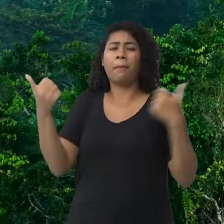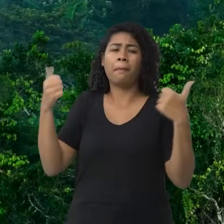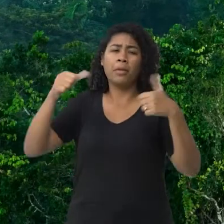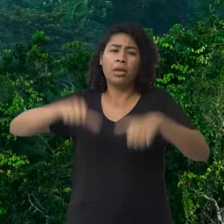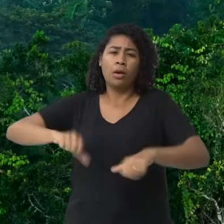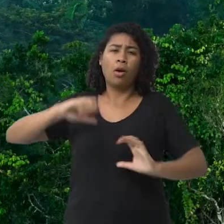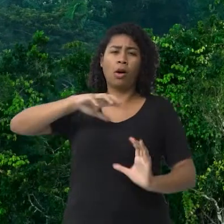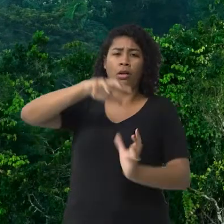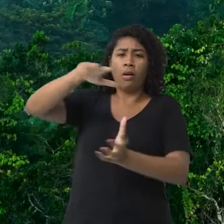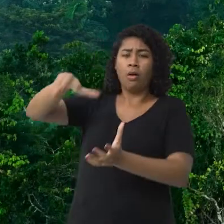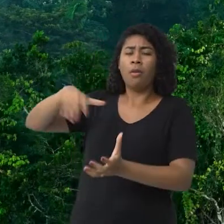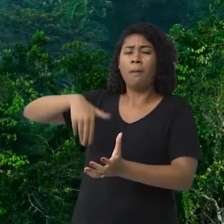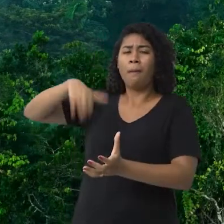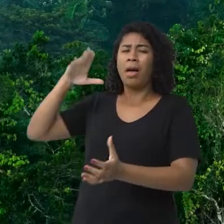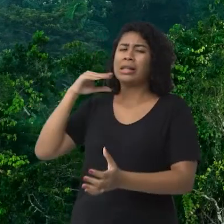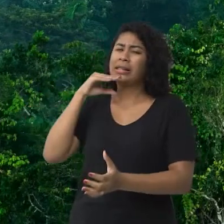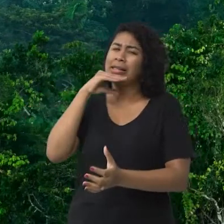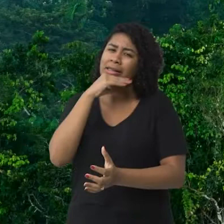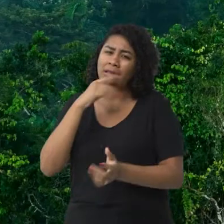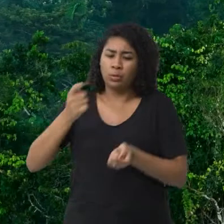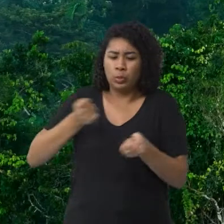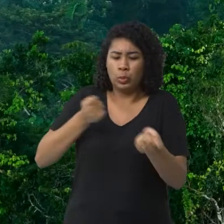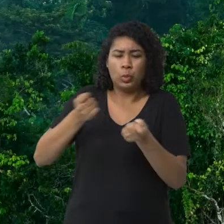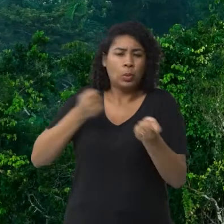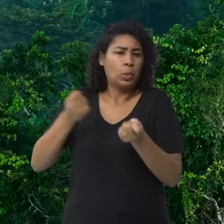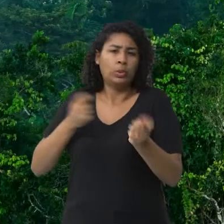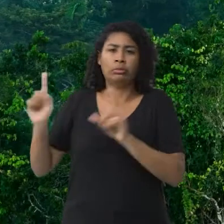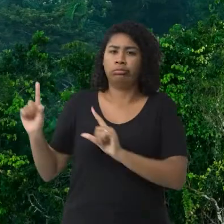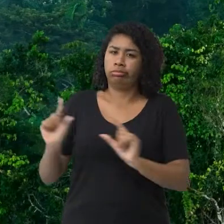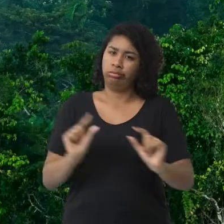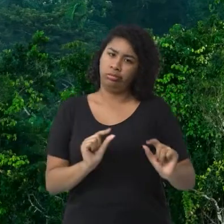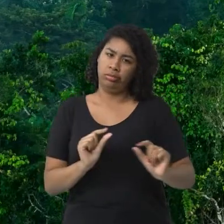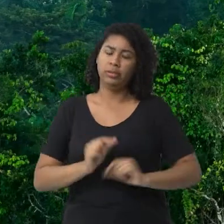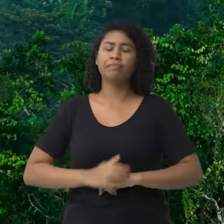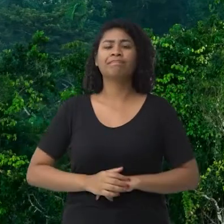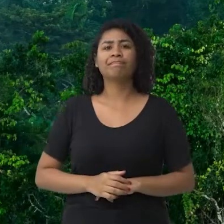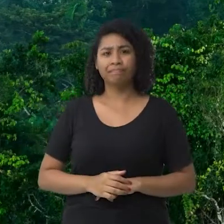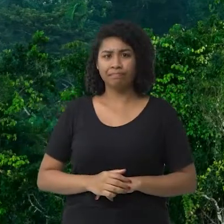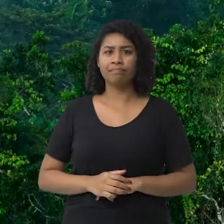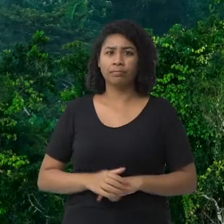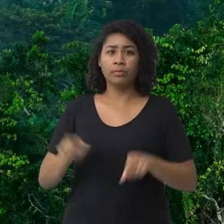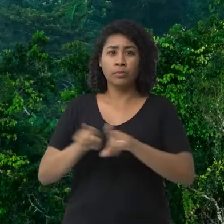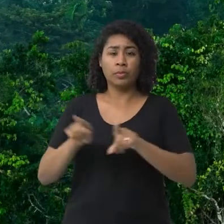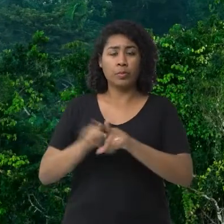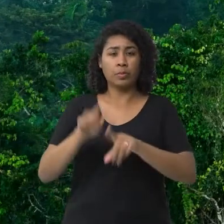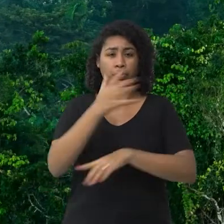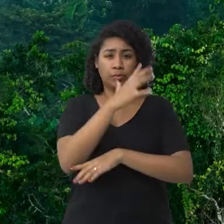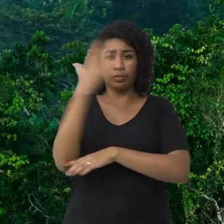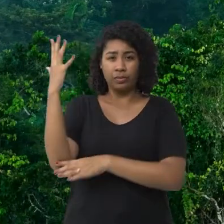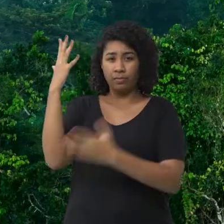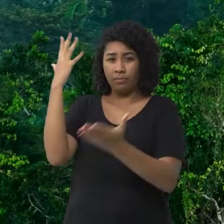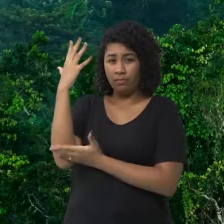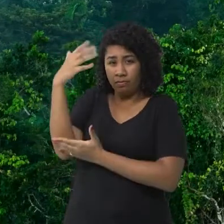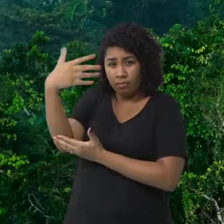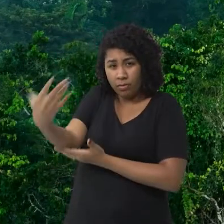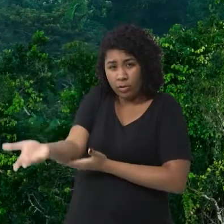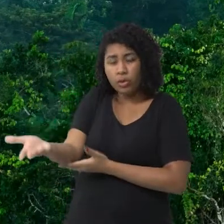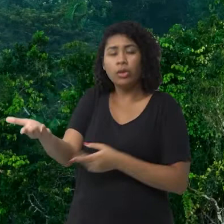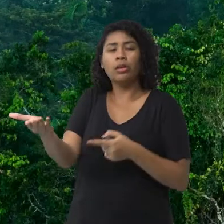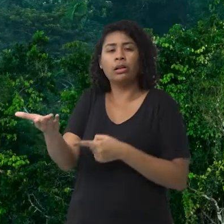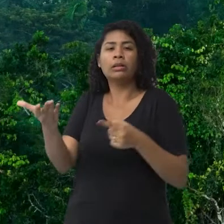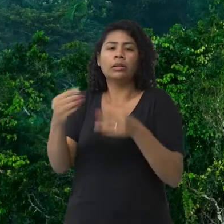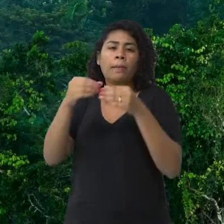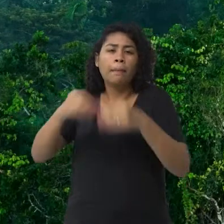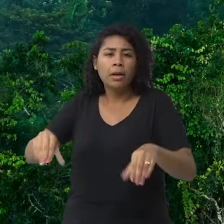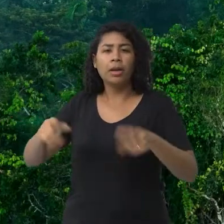global e causar uma desestabilidade mundial. O desmatamento também pode afetar o controle de chuvas.